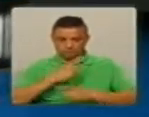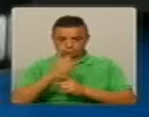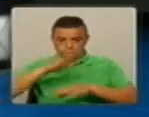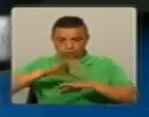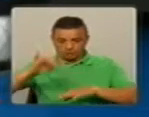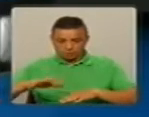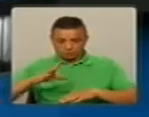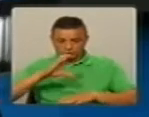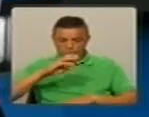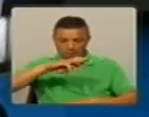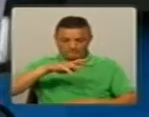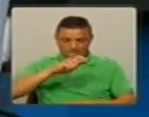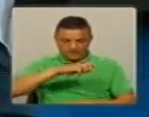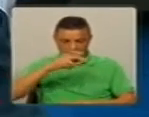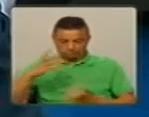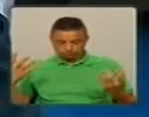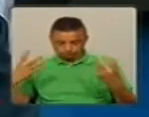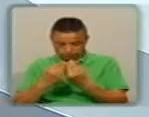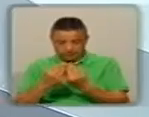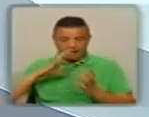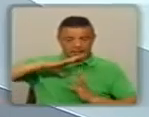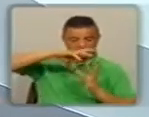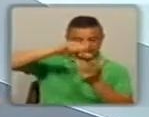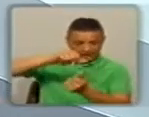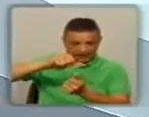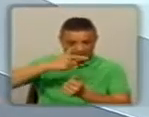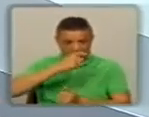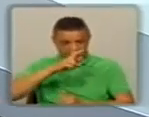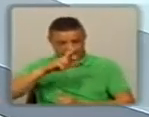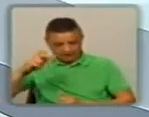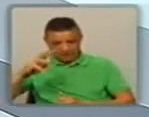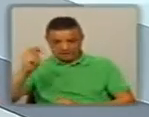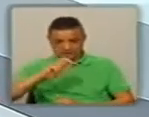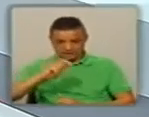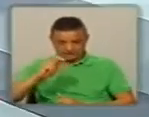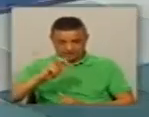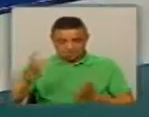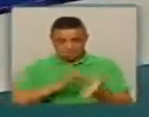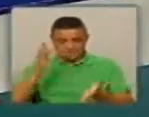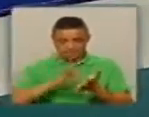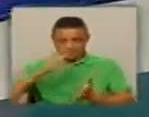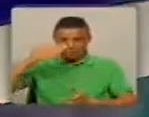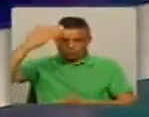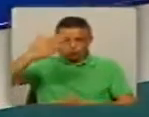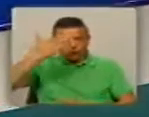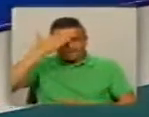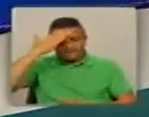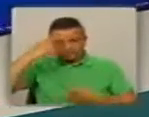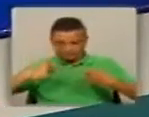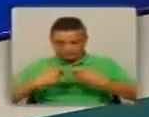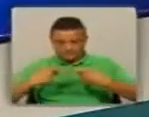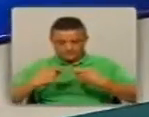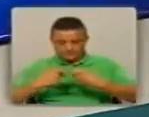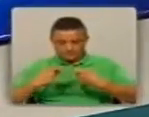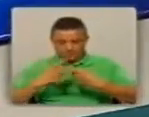de um cometa com a Terra. E por último, da Bizâncio, é o terceiro livro de Michio Kaku, O Futuro da Mente. Depois da física do futuro e da física